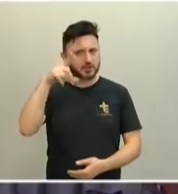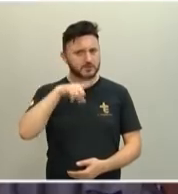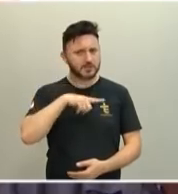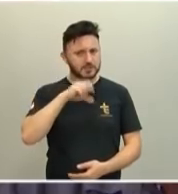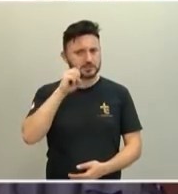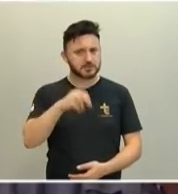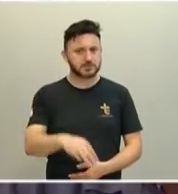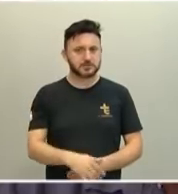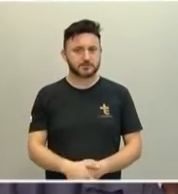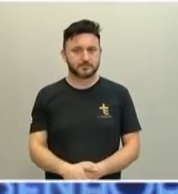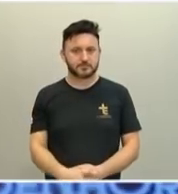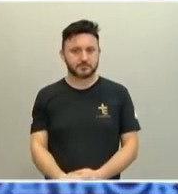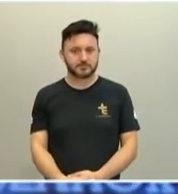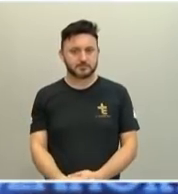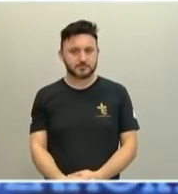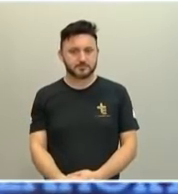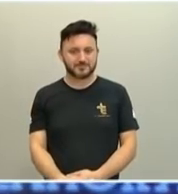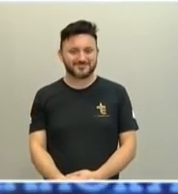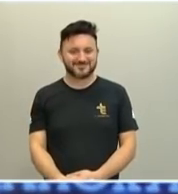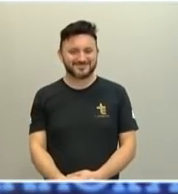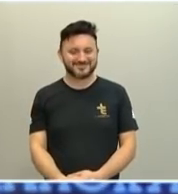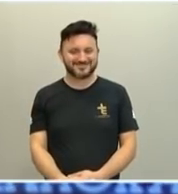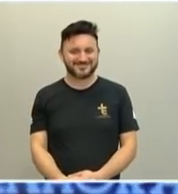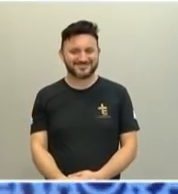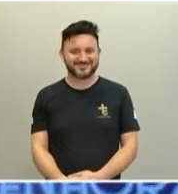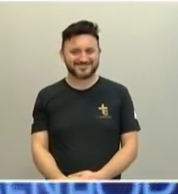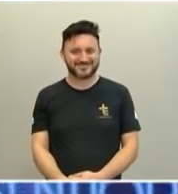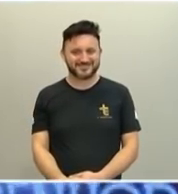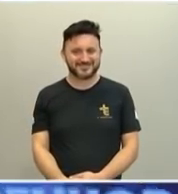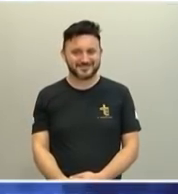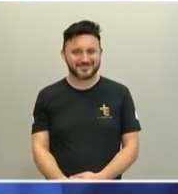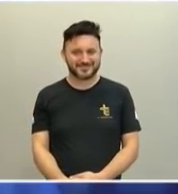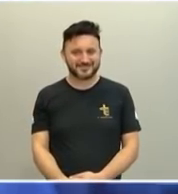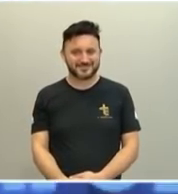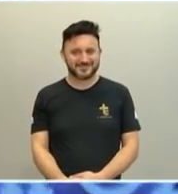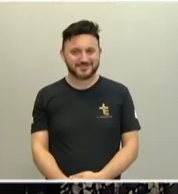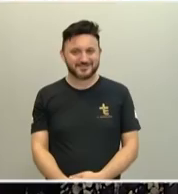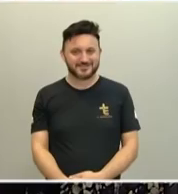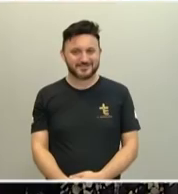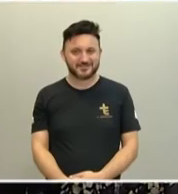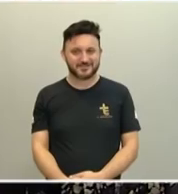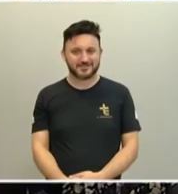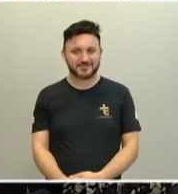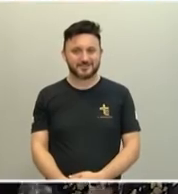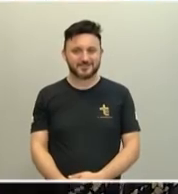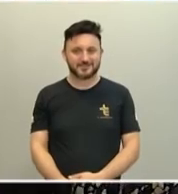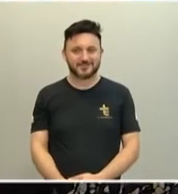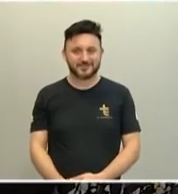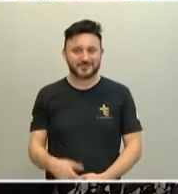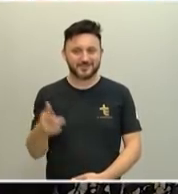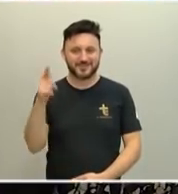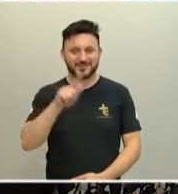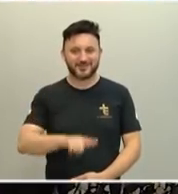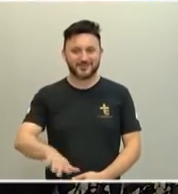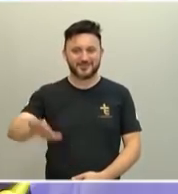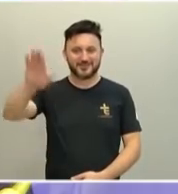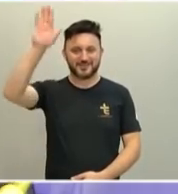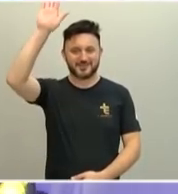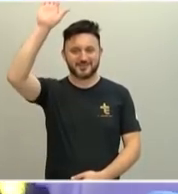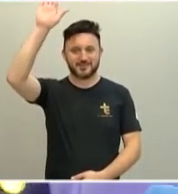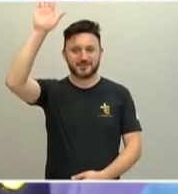como. E como que é mesmo, hein, gente? Como que é mesmo, povo do santuário? Como que é mesmo? Aqui, ó. Como é que é mesmo? O Espírito